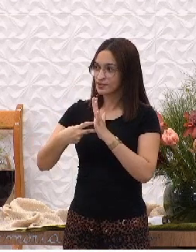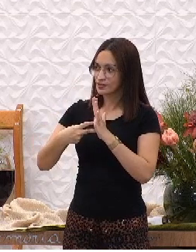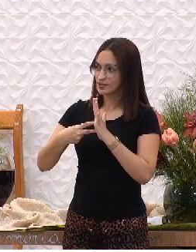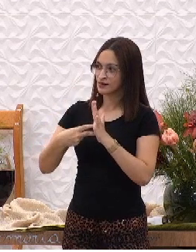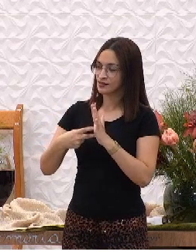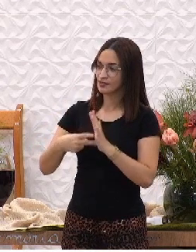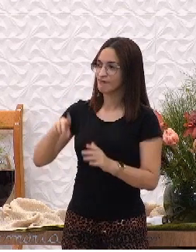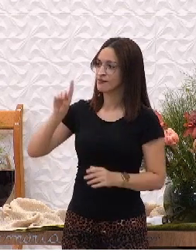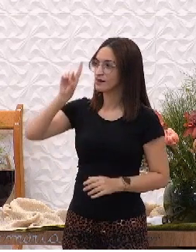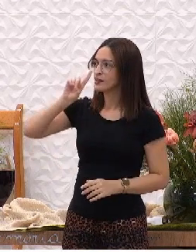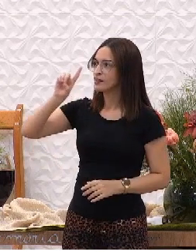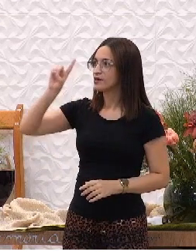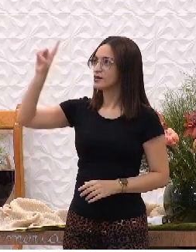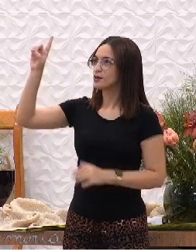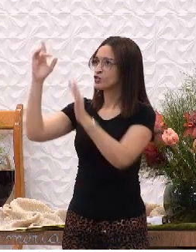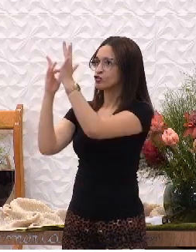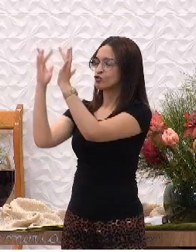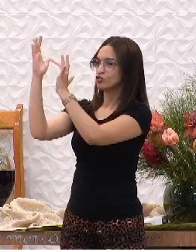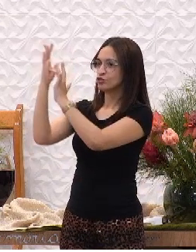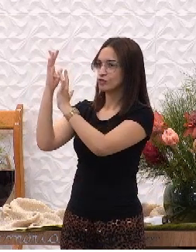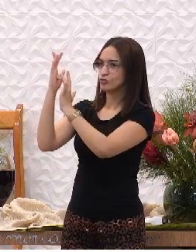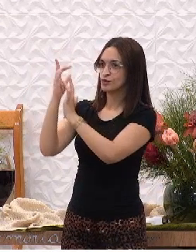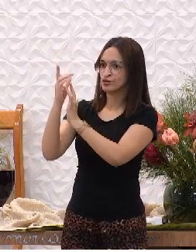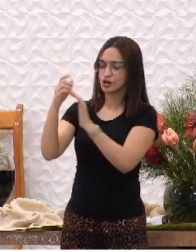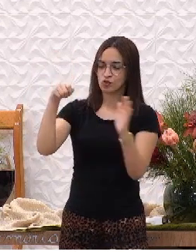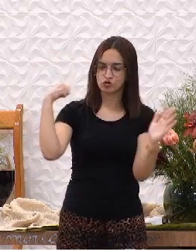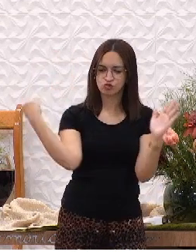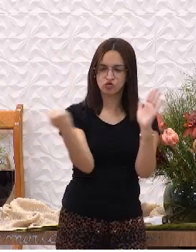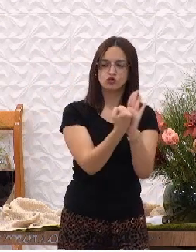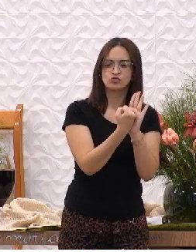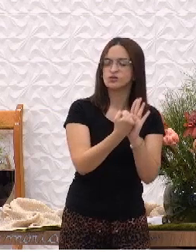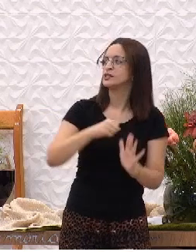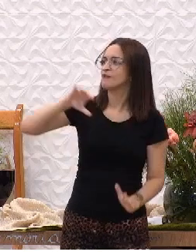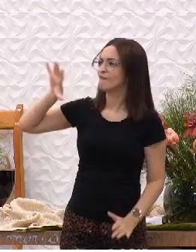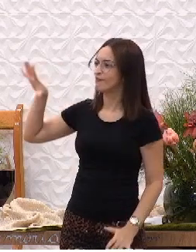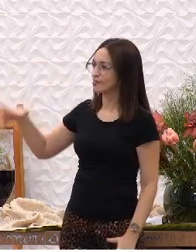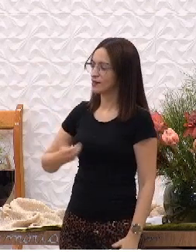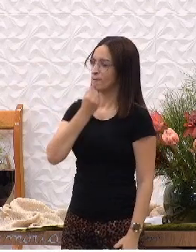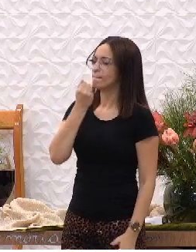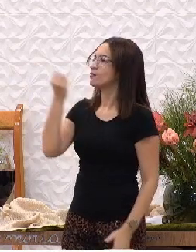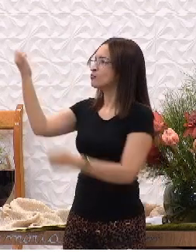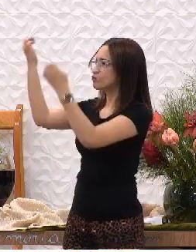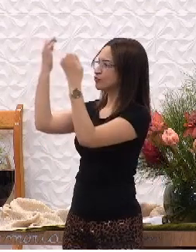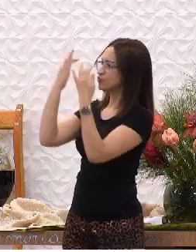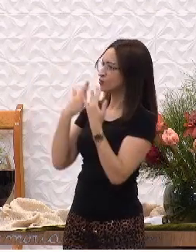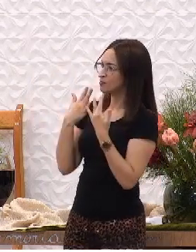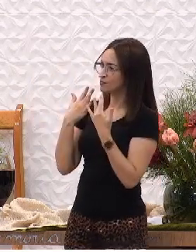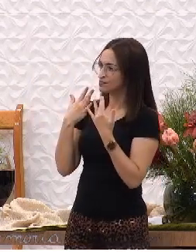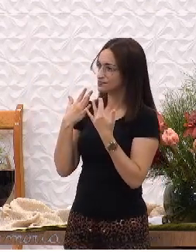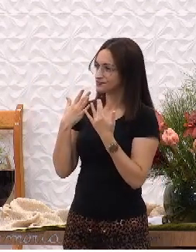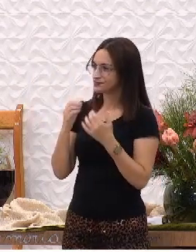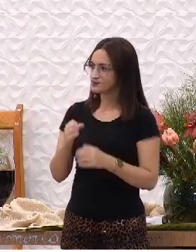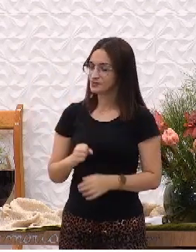e conferir àqueles que estão no pacto da graça os benefícios da mediação de Cristo. Ou seja, ela não é apenas, os sacramentos